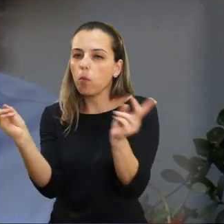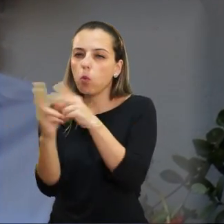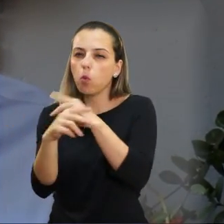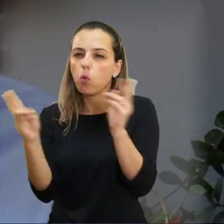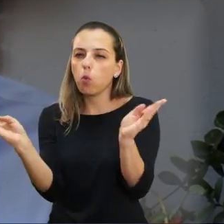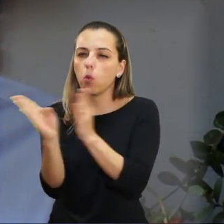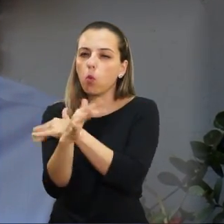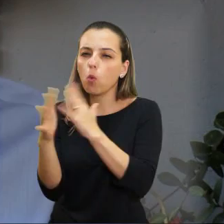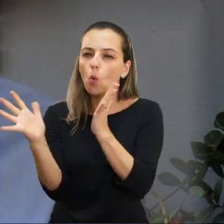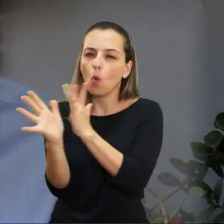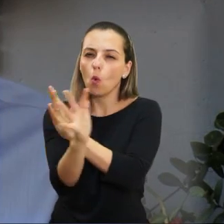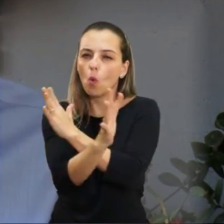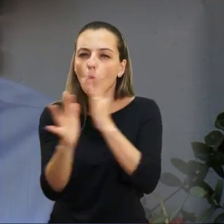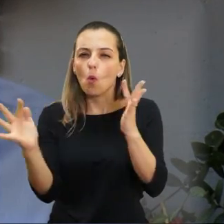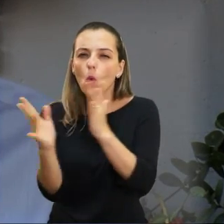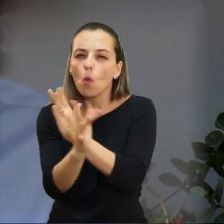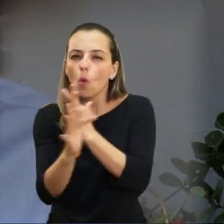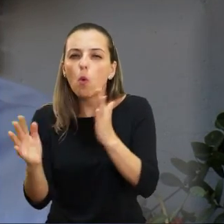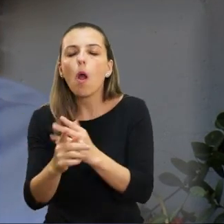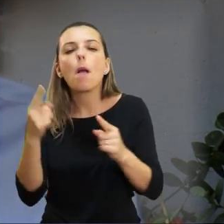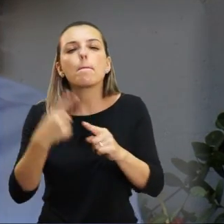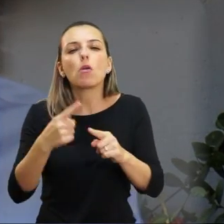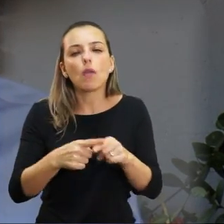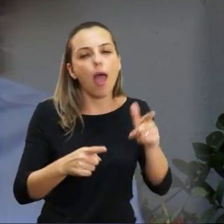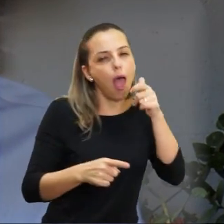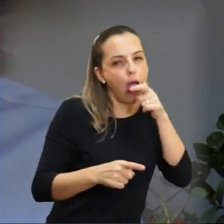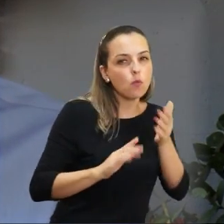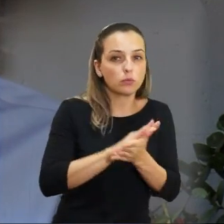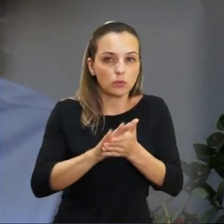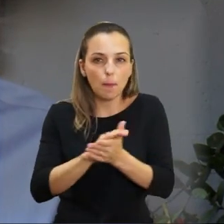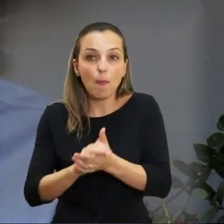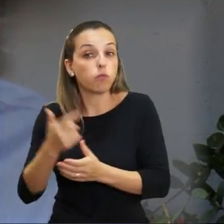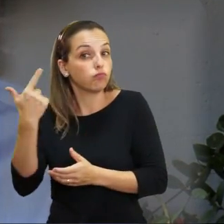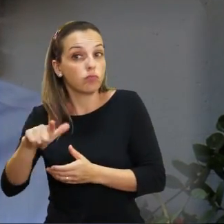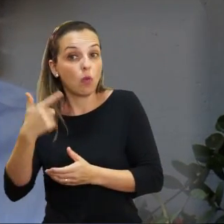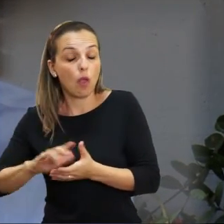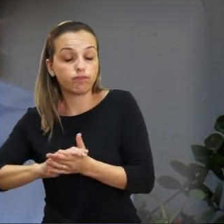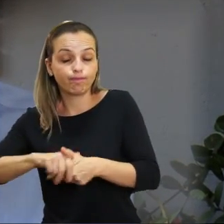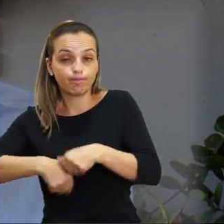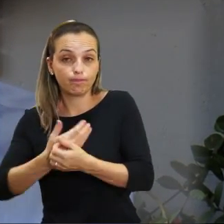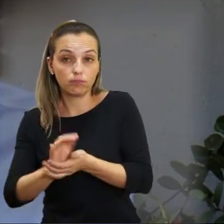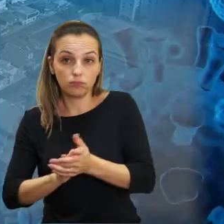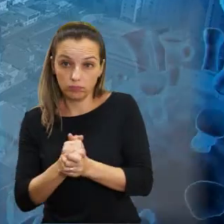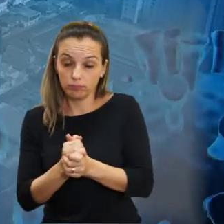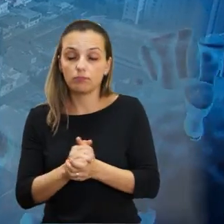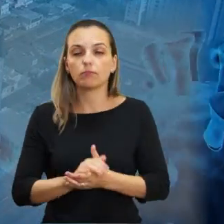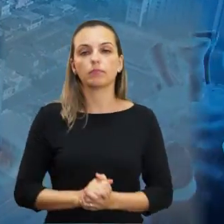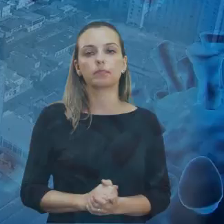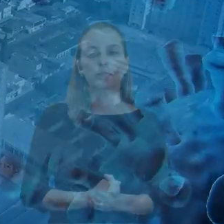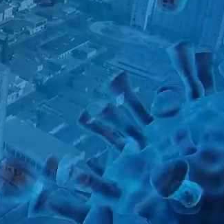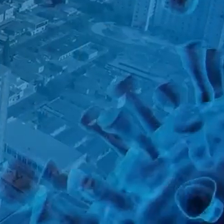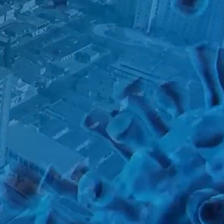ruas e não têm acesso à água corrente e sabão para fazer a higiene das mãos.